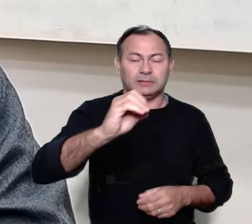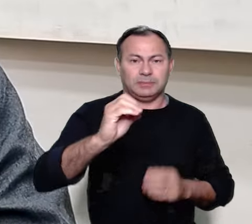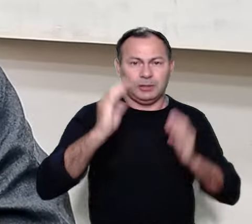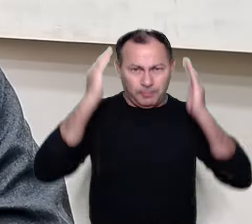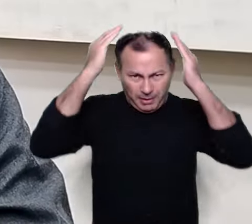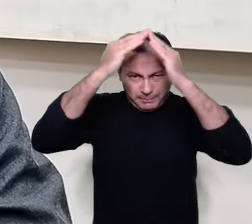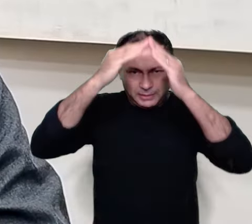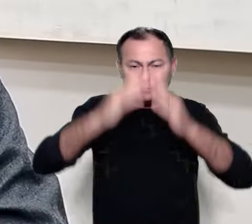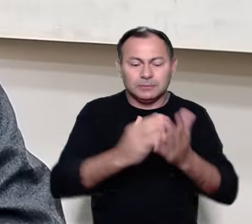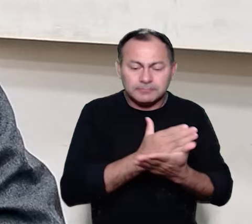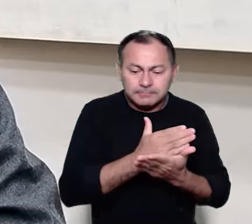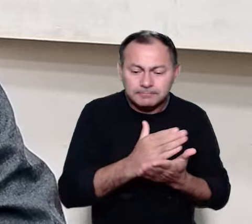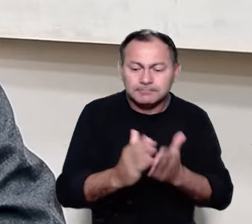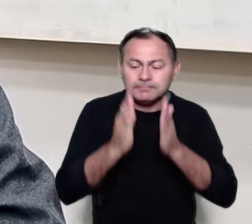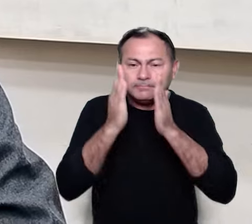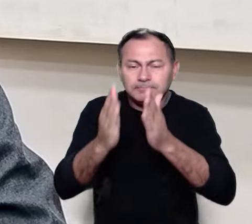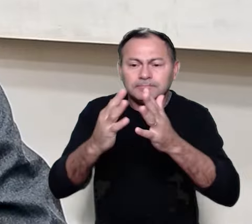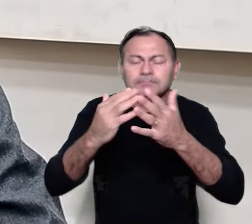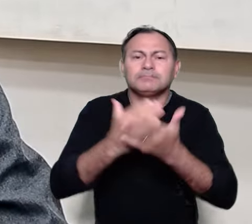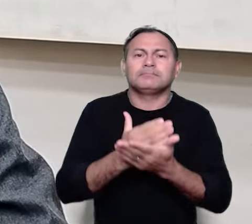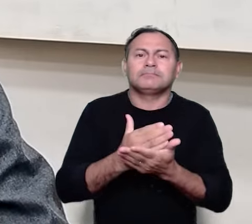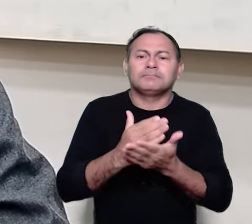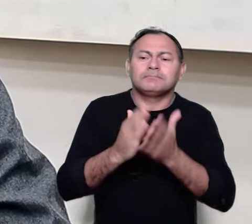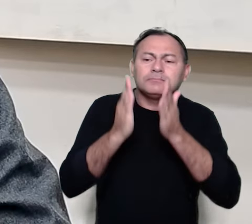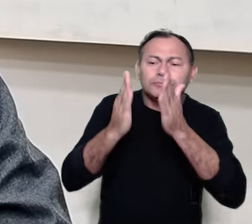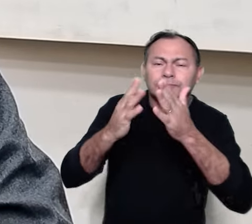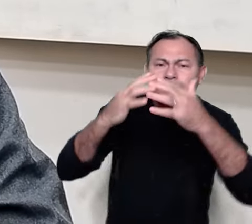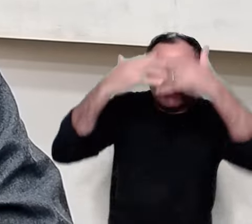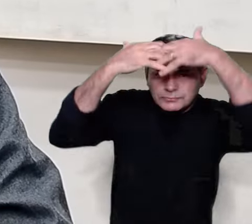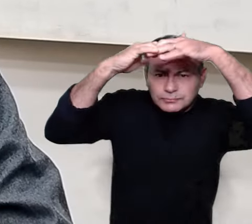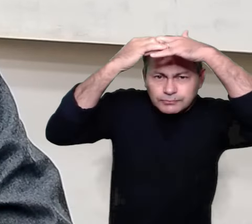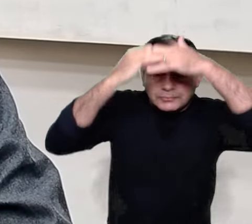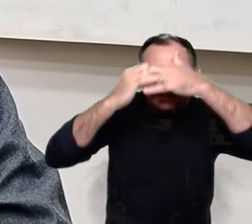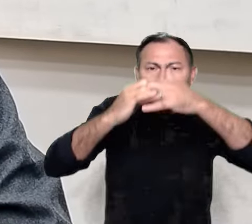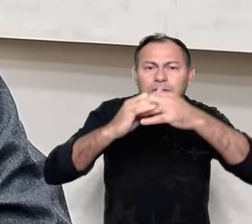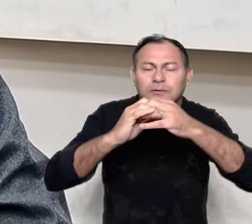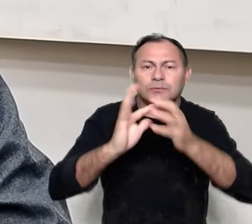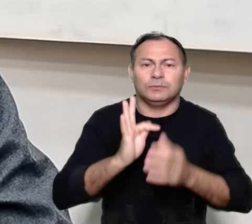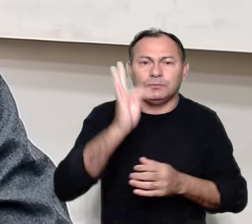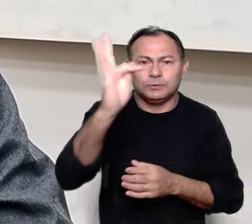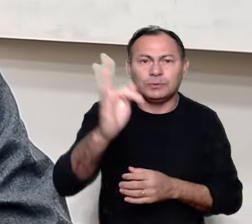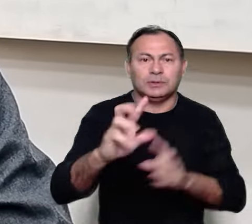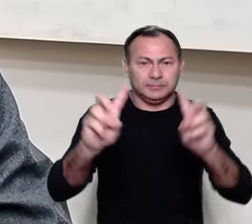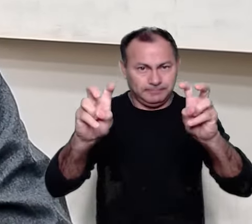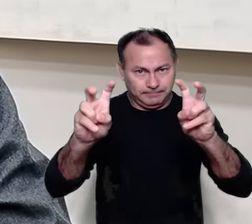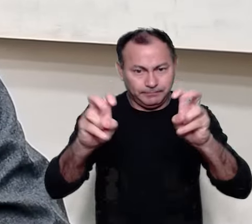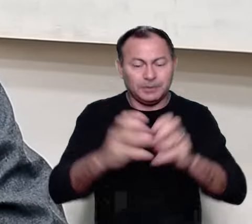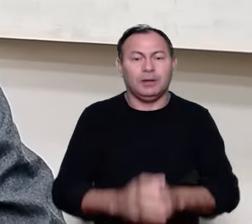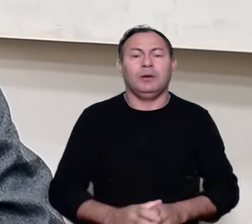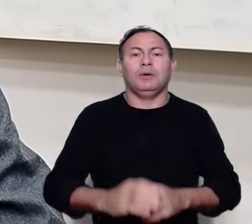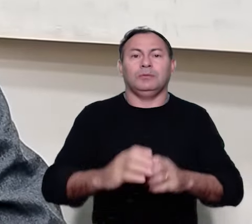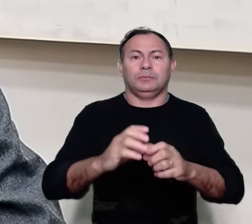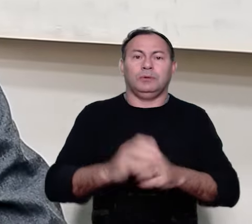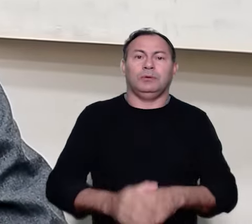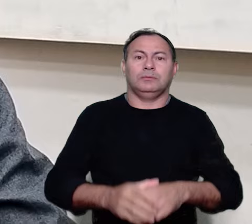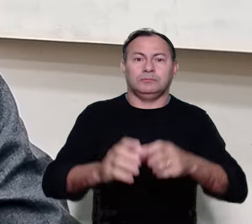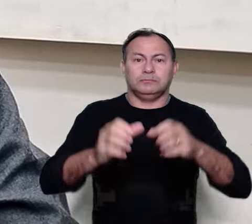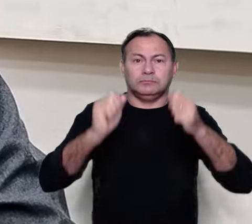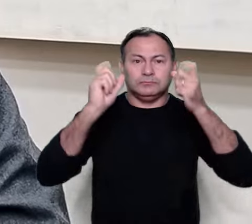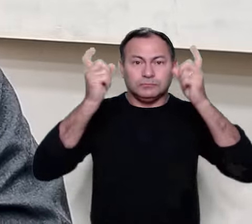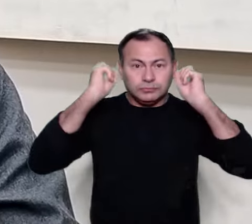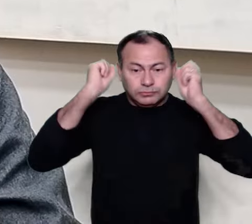de partida para as reflexões posteriores sobre esse assunto. O Conselho Vaticano II